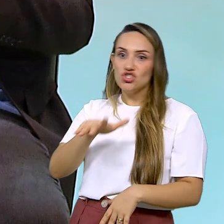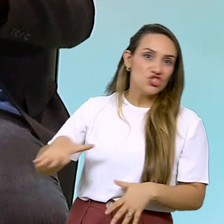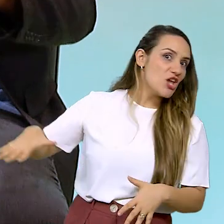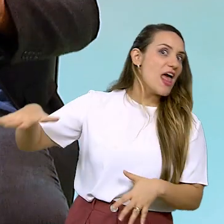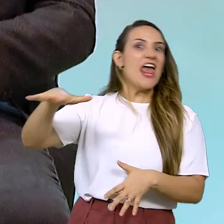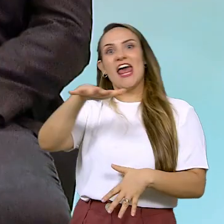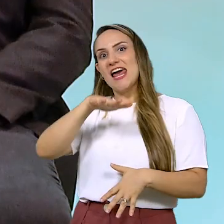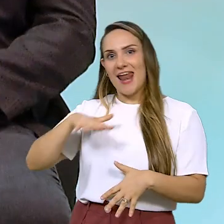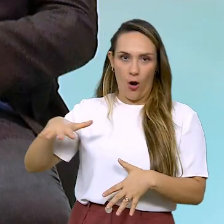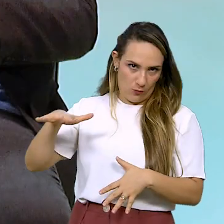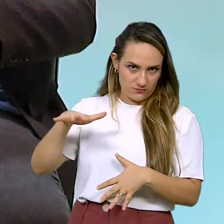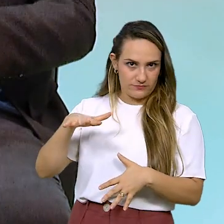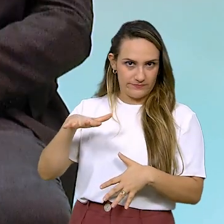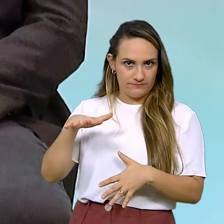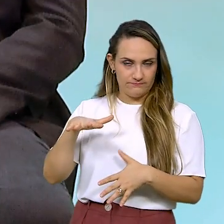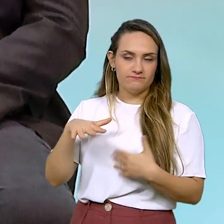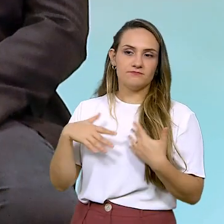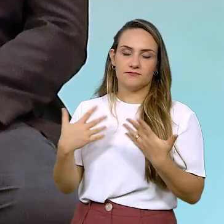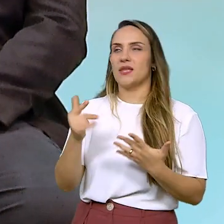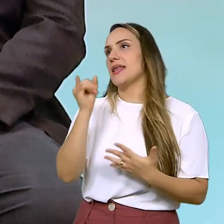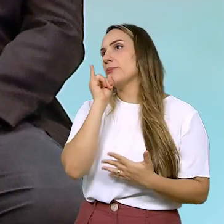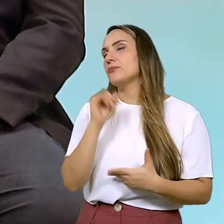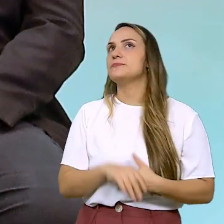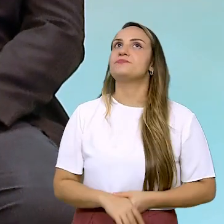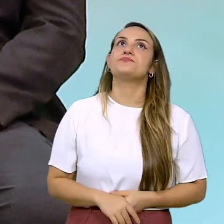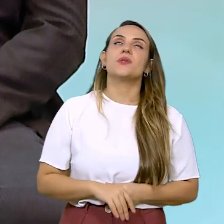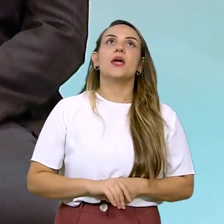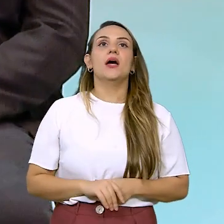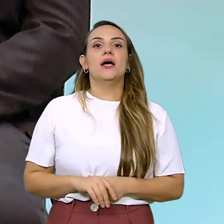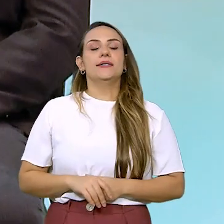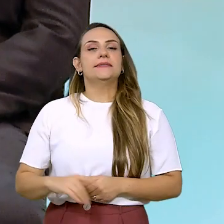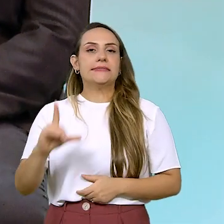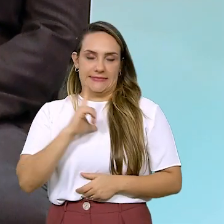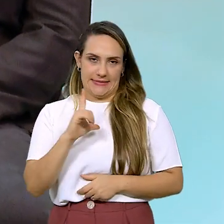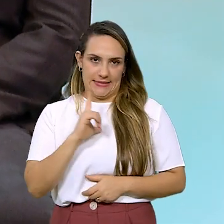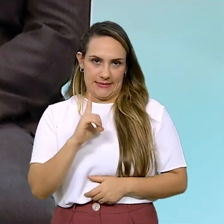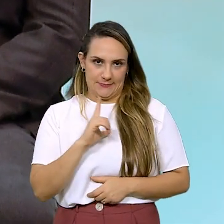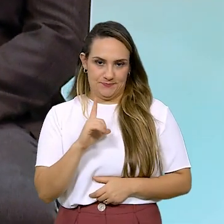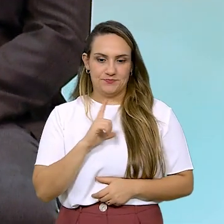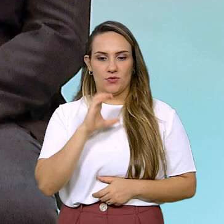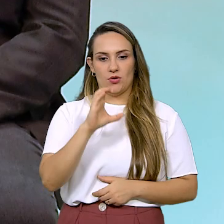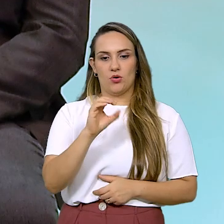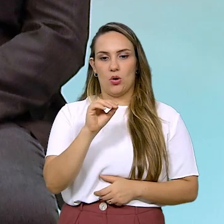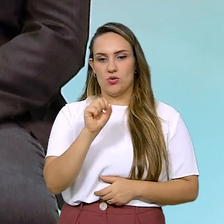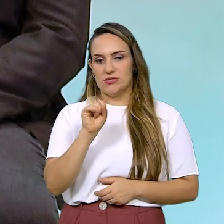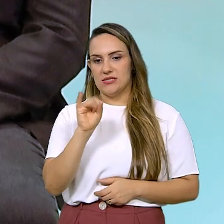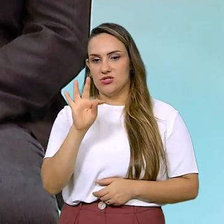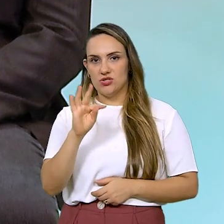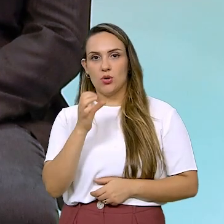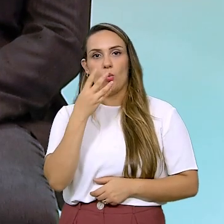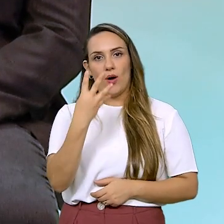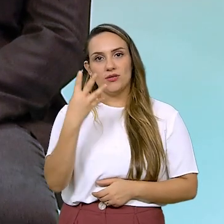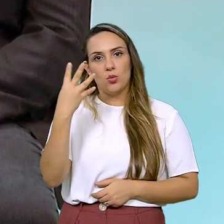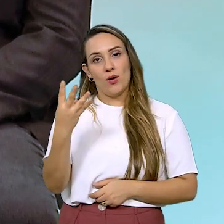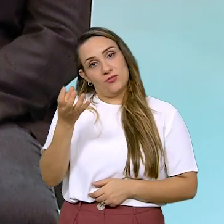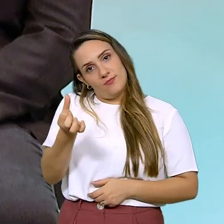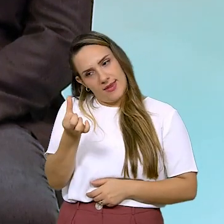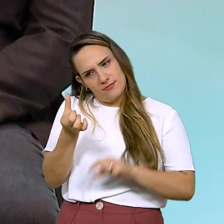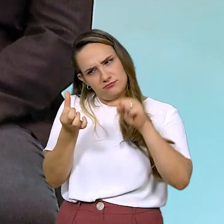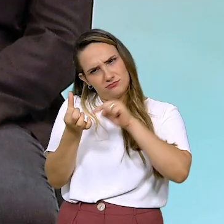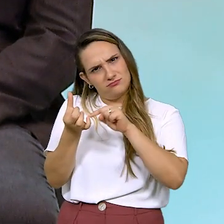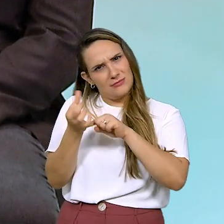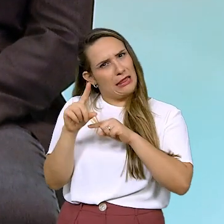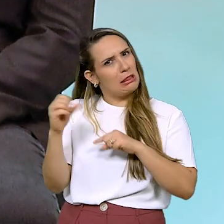relativo a algum tipo de contribuição. Vamos dizer, por exemplo, existe a COSIT 446, é uma COSIT, inclusive, um